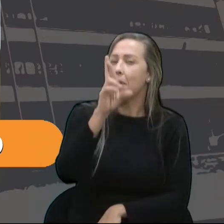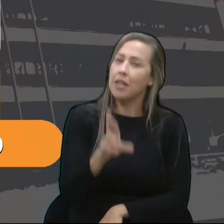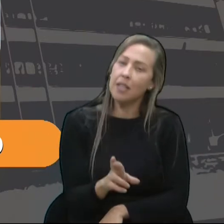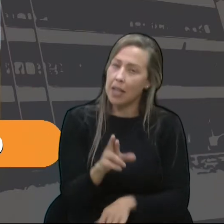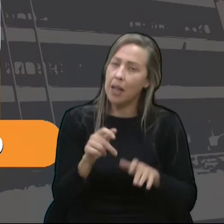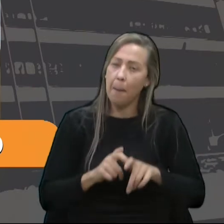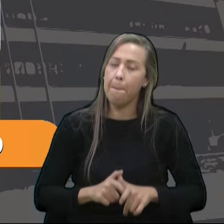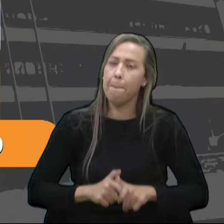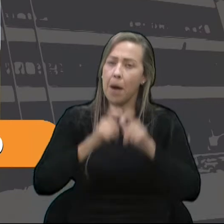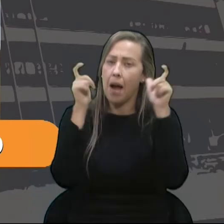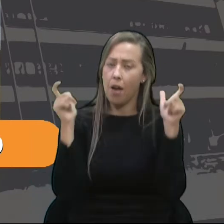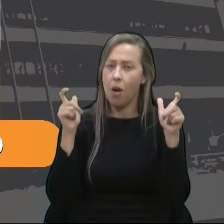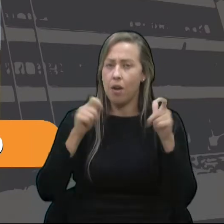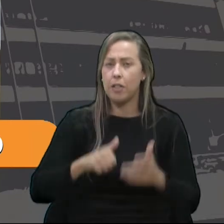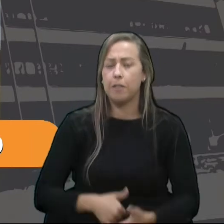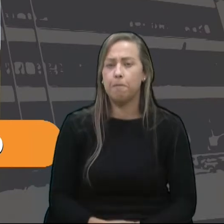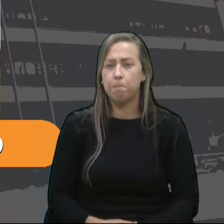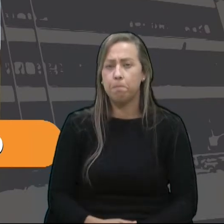né?